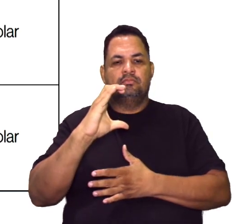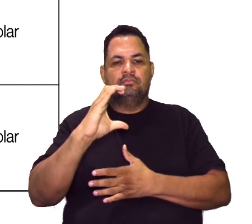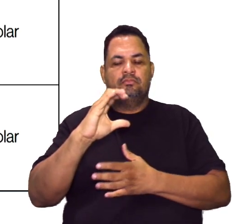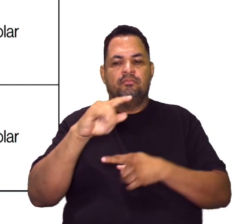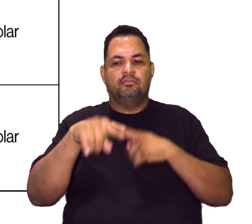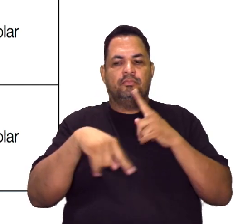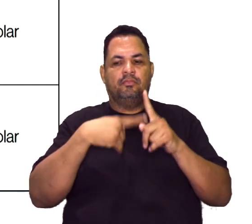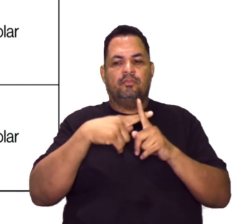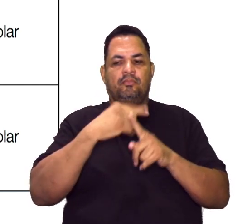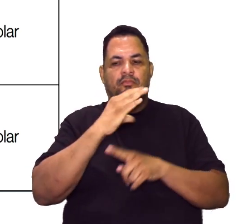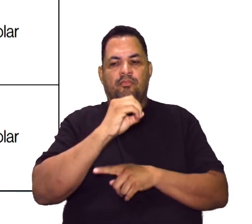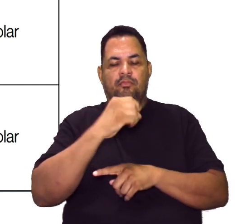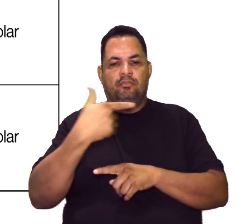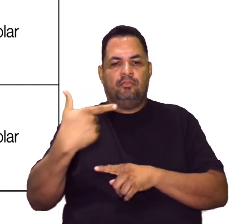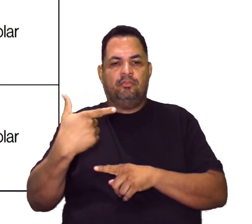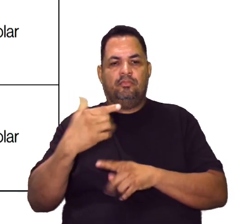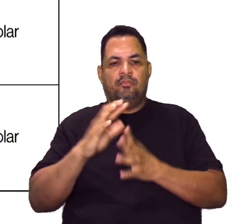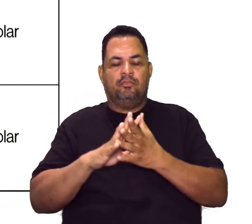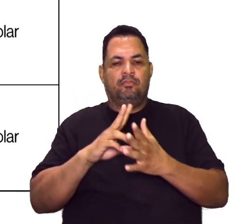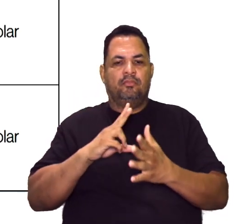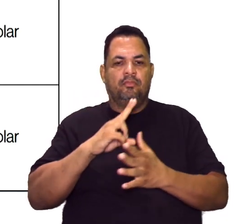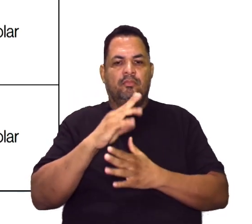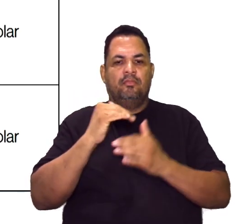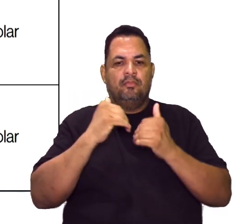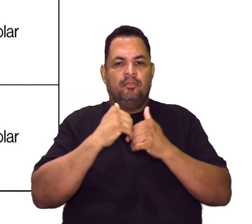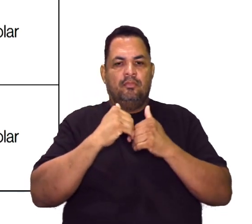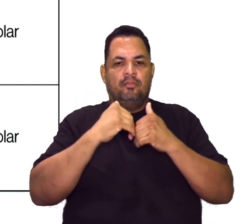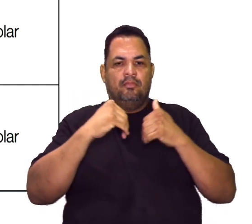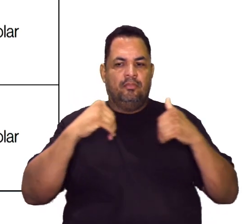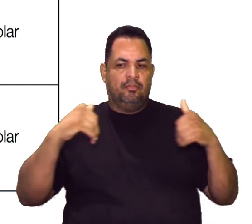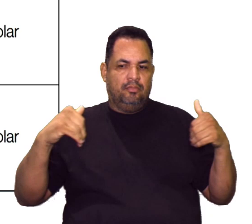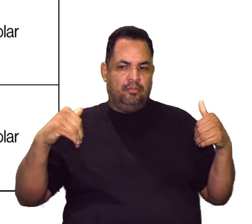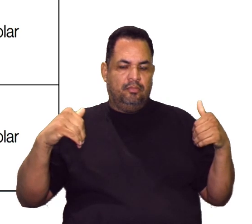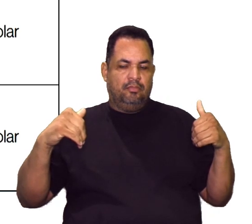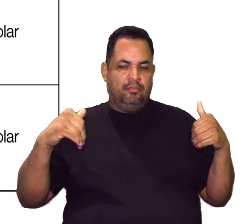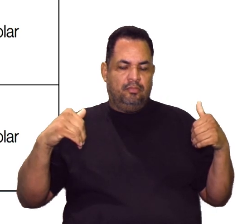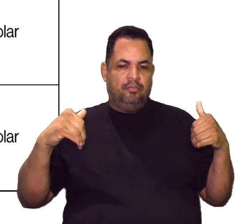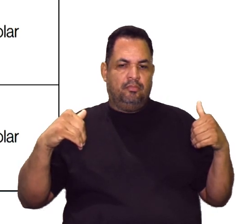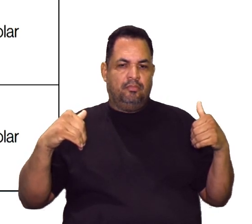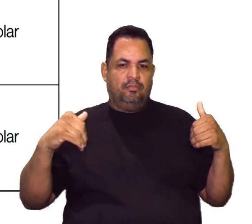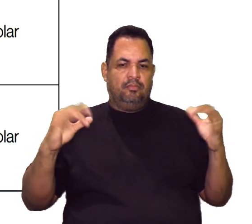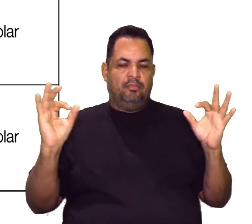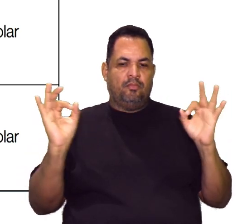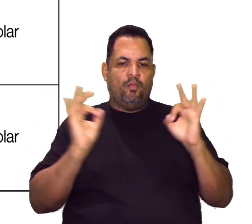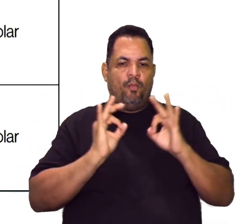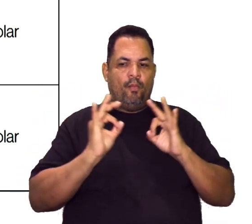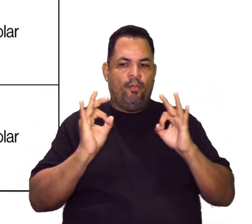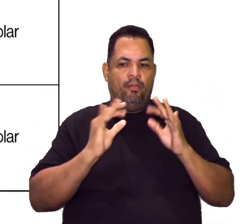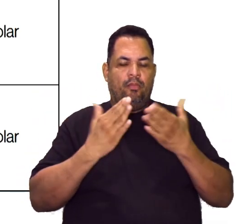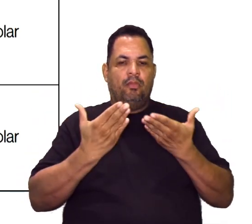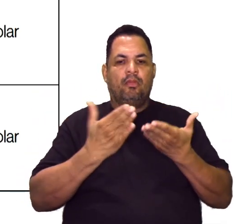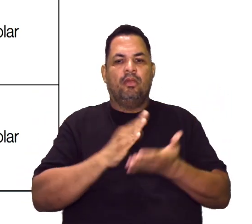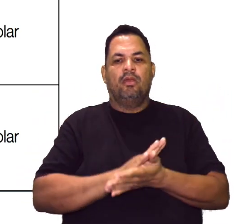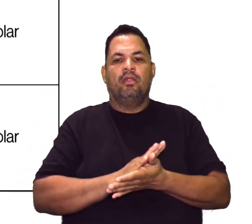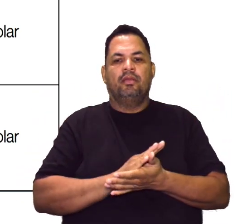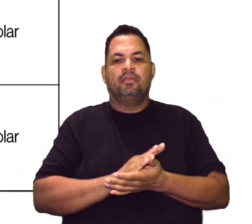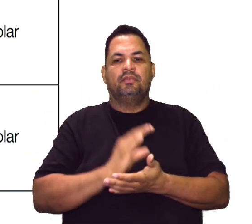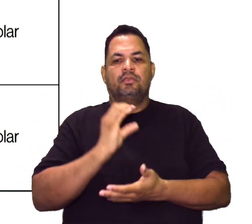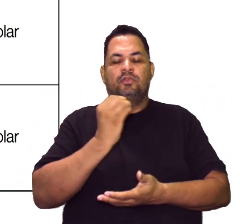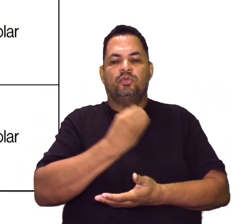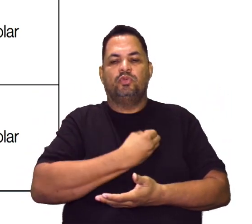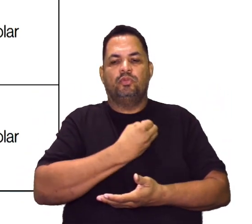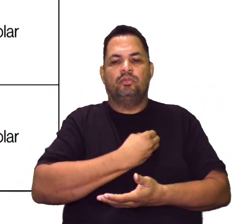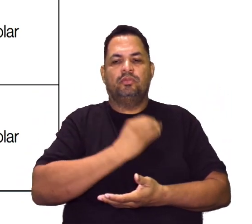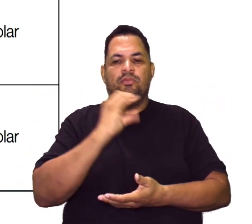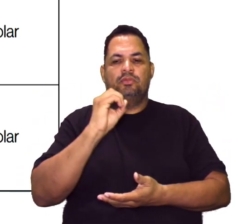o oxigênio com carbono, as forças se anulam. E aí, momento dipolar zero, a molécula